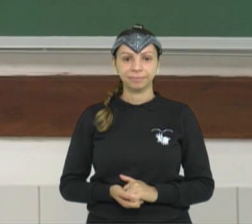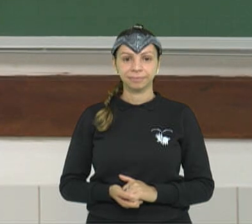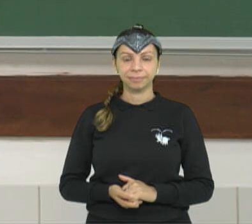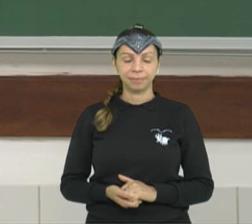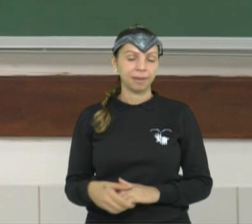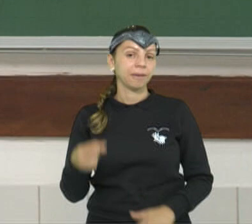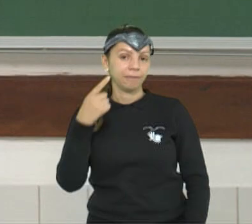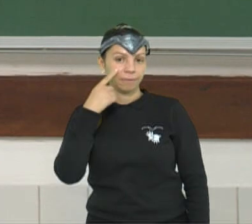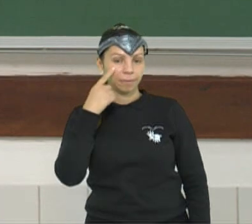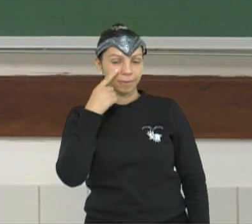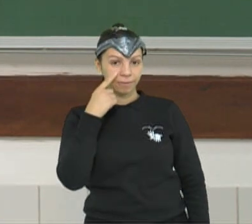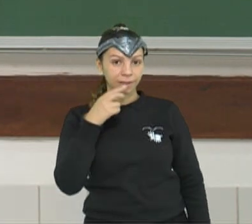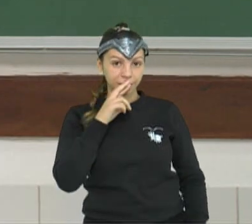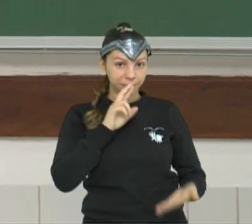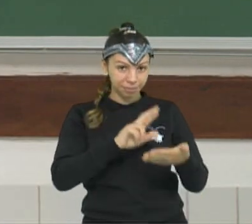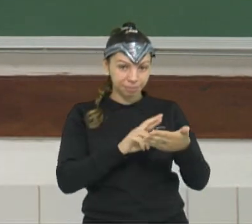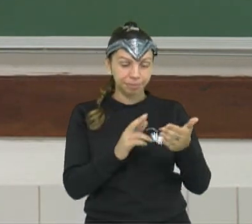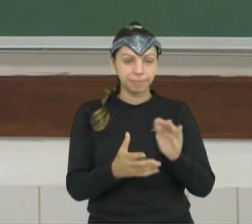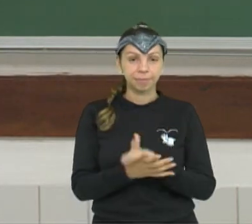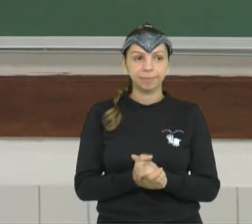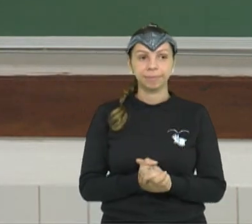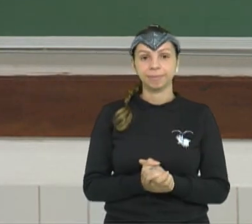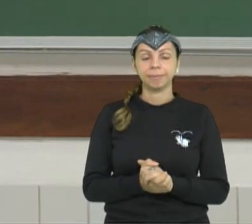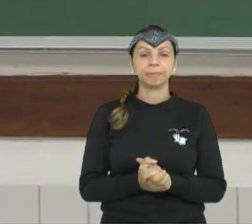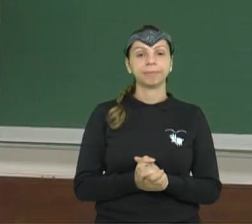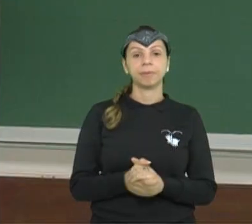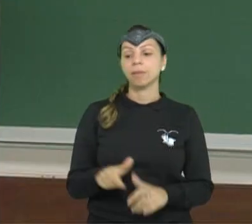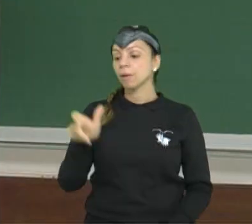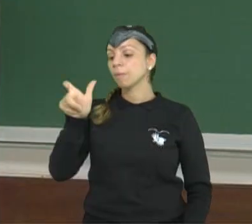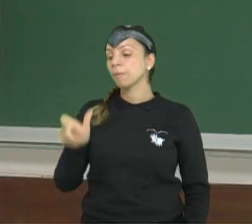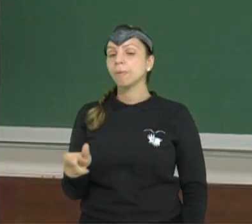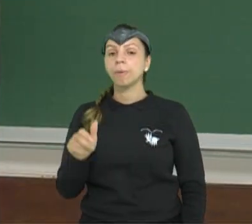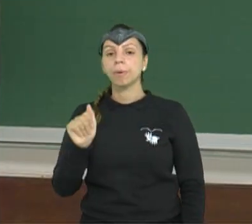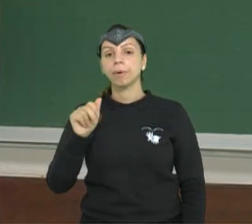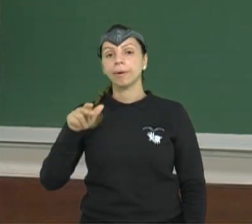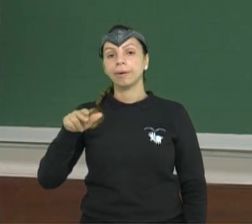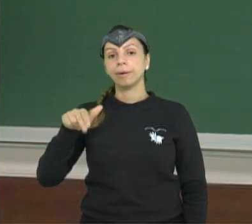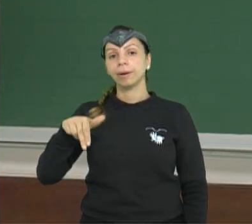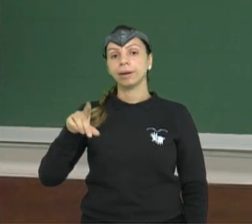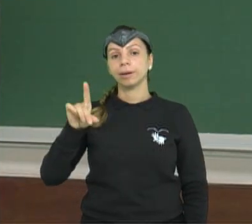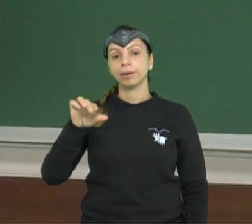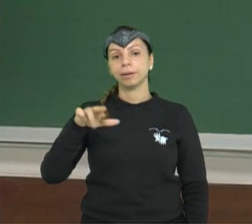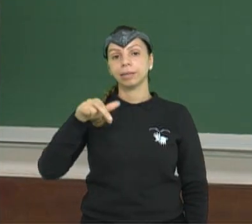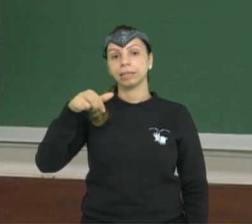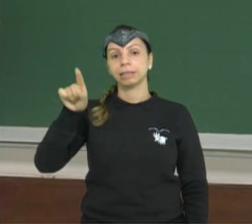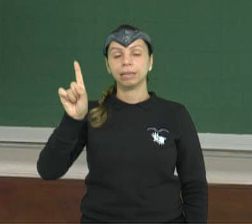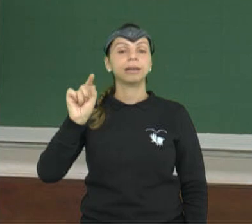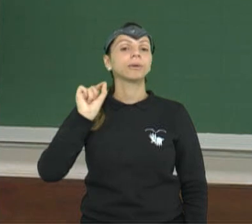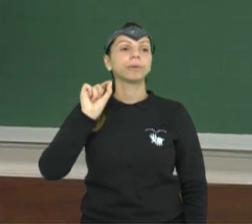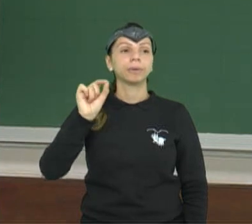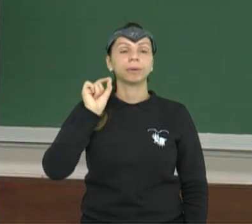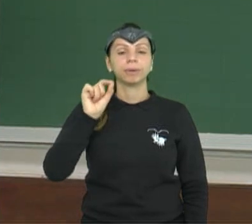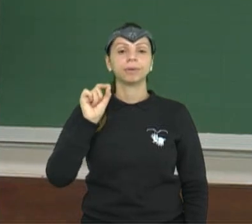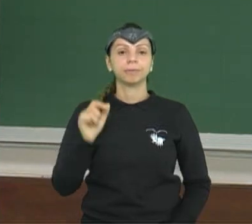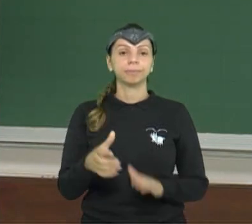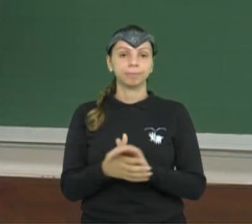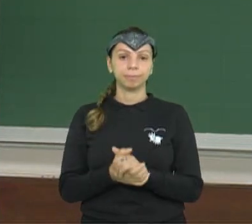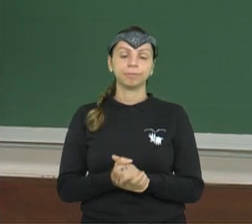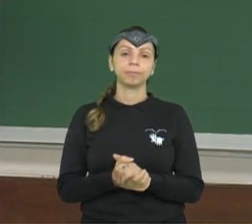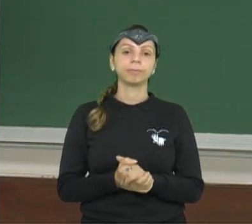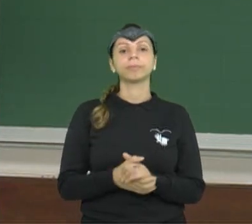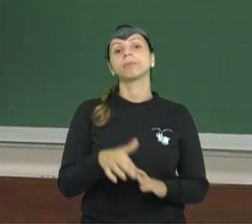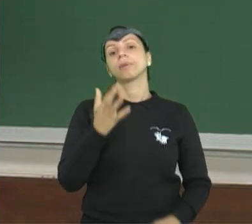Vamos conferir a nossa questão? Então, o André falou para nós sobre a questão